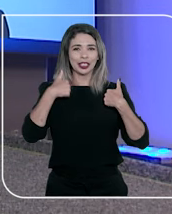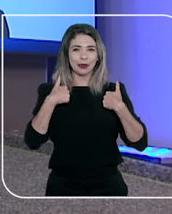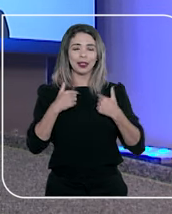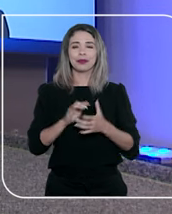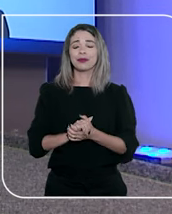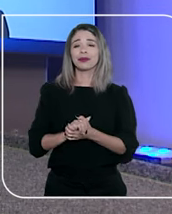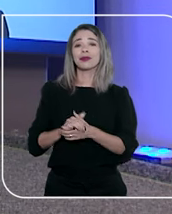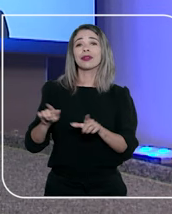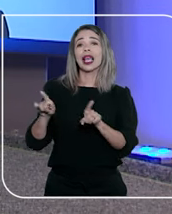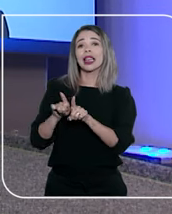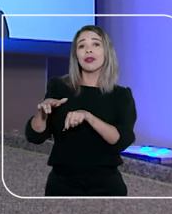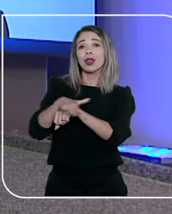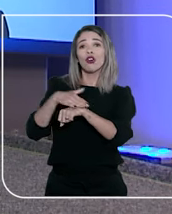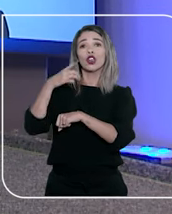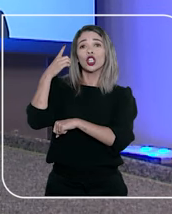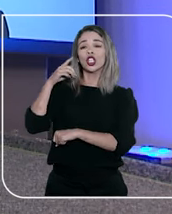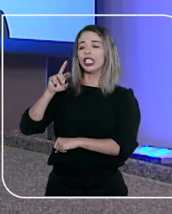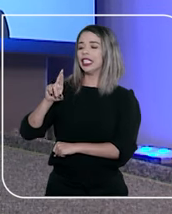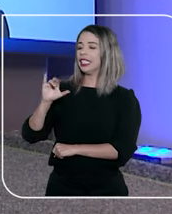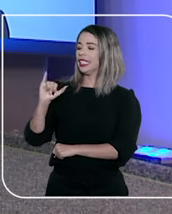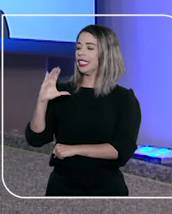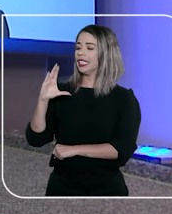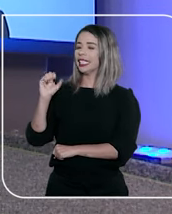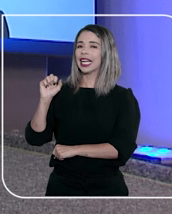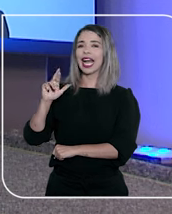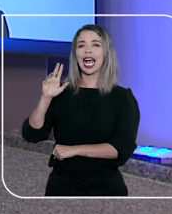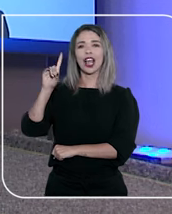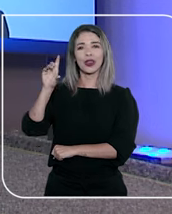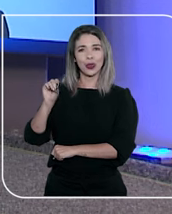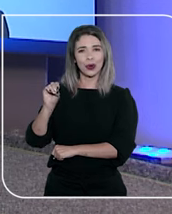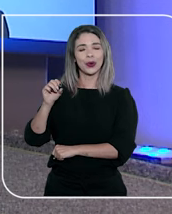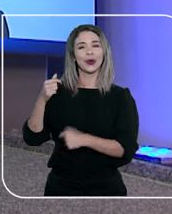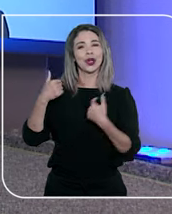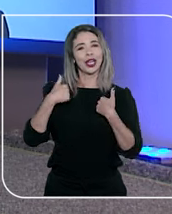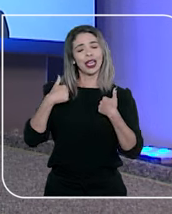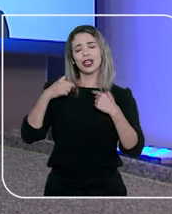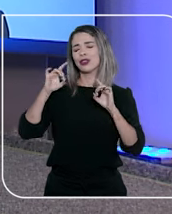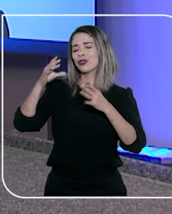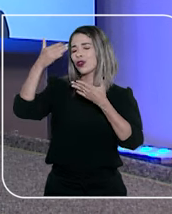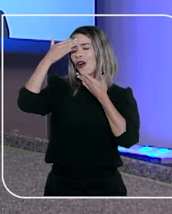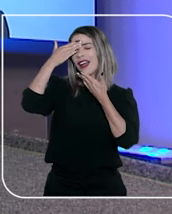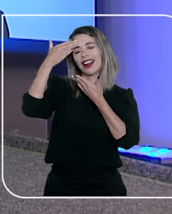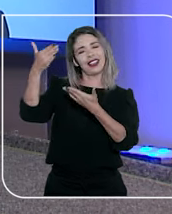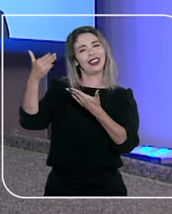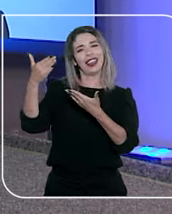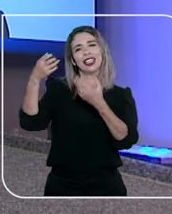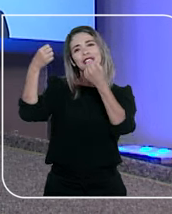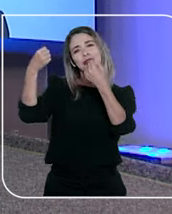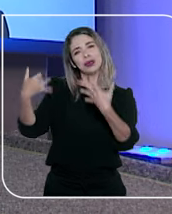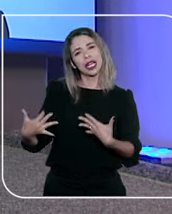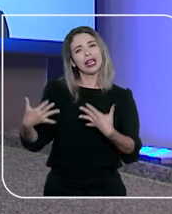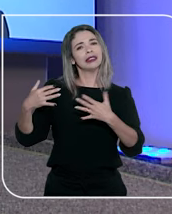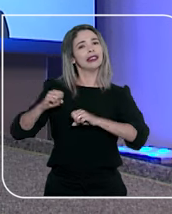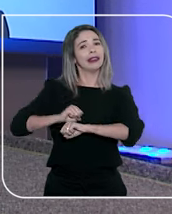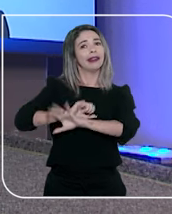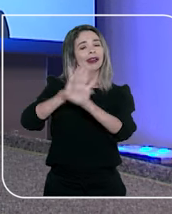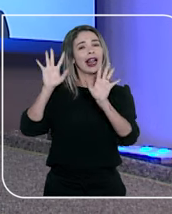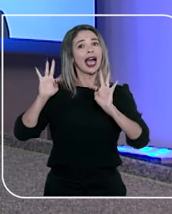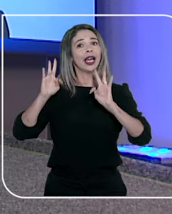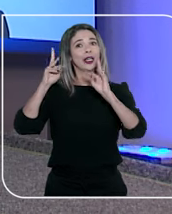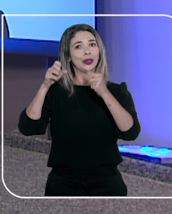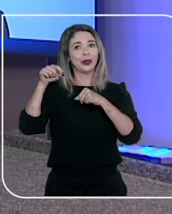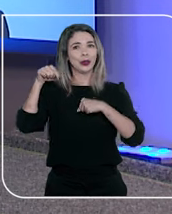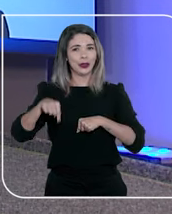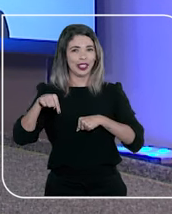com o advogado Ricardo Bernardi, a quem eu também só tenho a agradecer as explicações, os esclarecimentos aqui no Entender Direito.